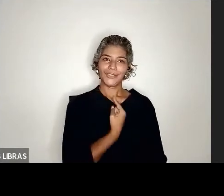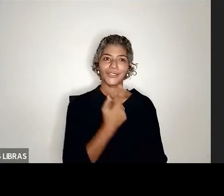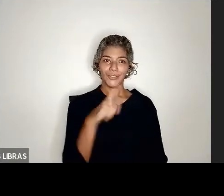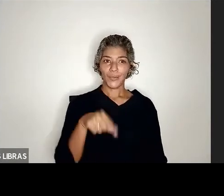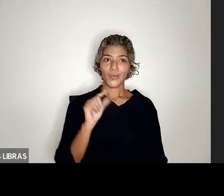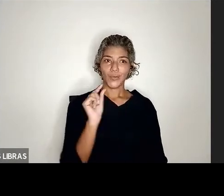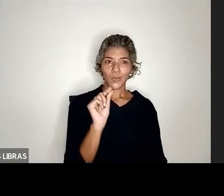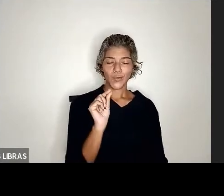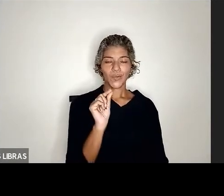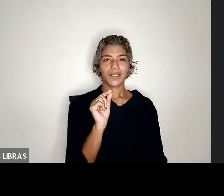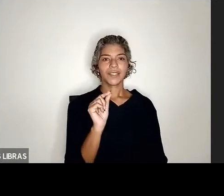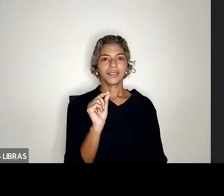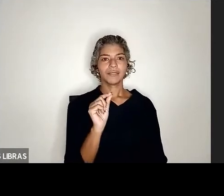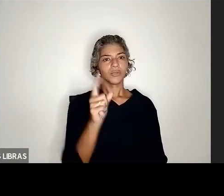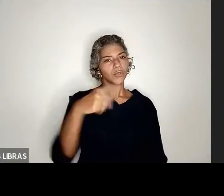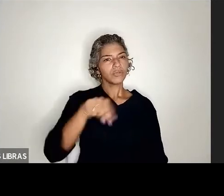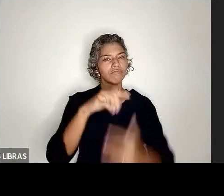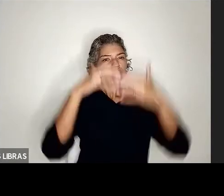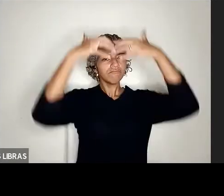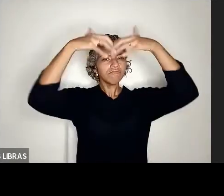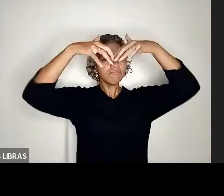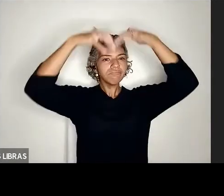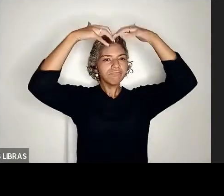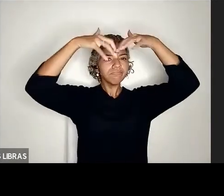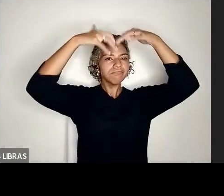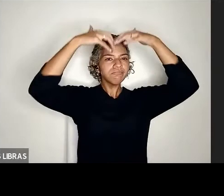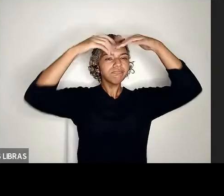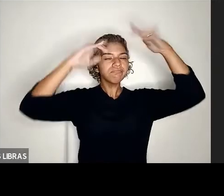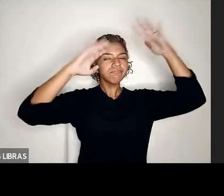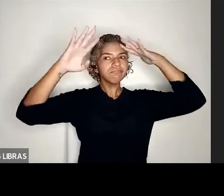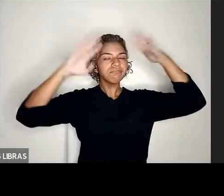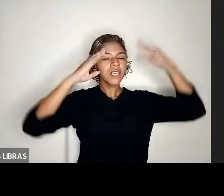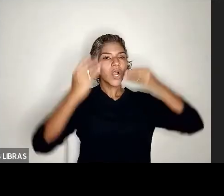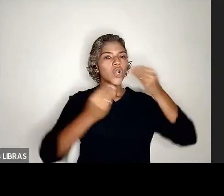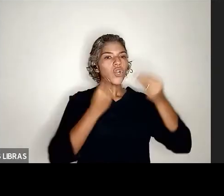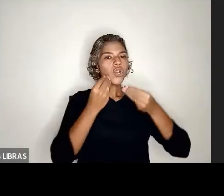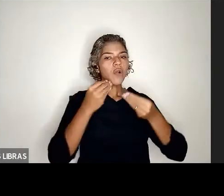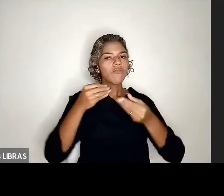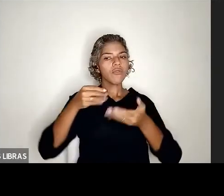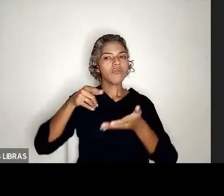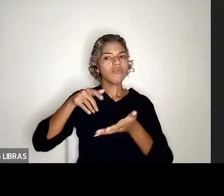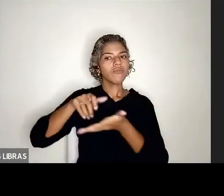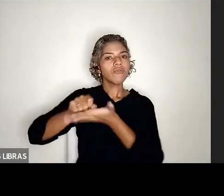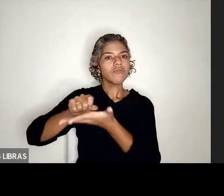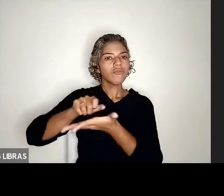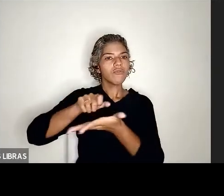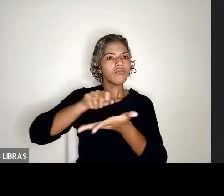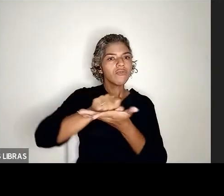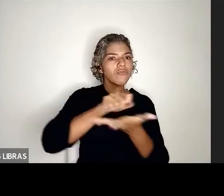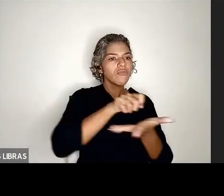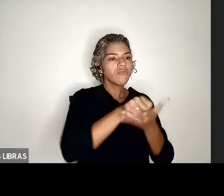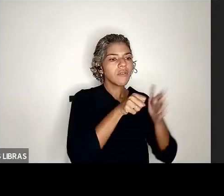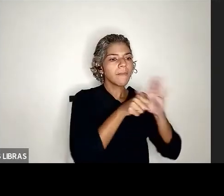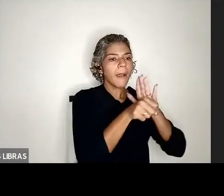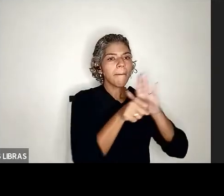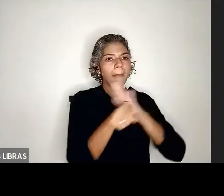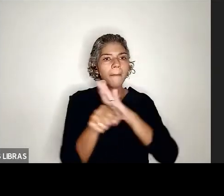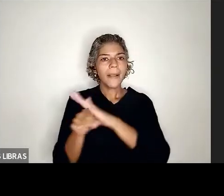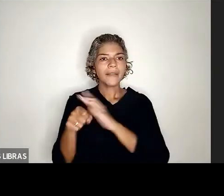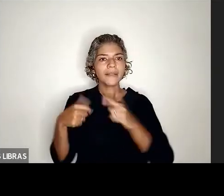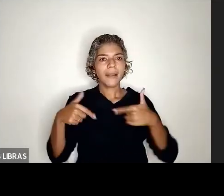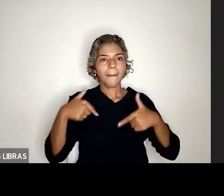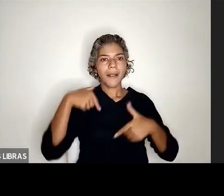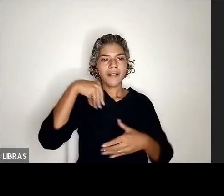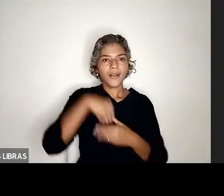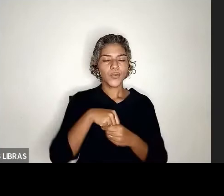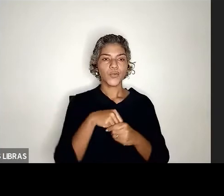fazer a gente refletir como são ocupados os espaços da nossa instituição e da nossa escola. A gente não pode